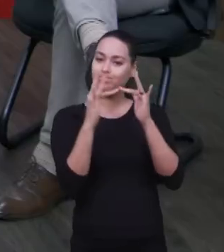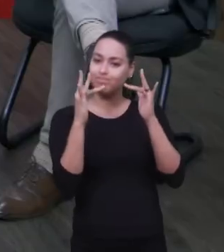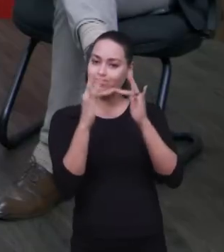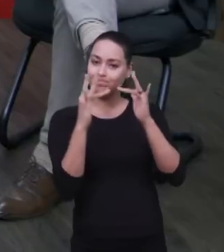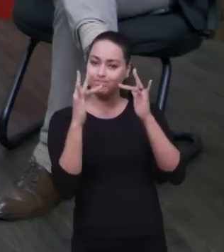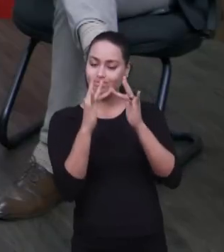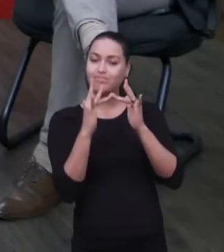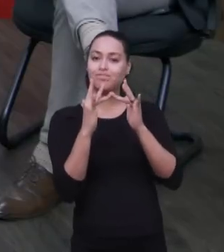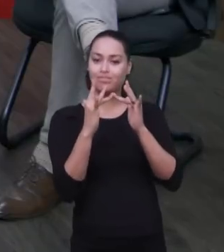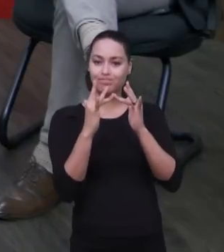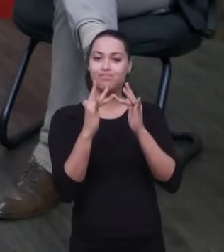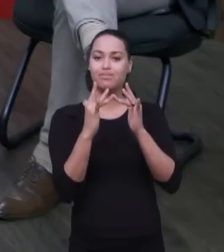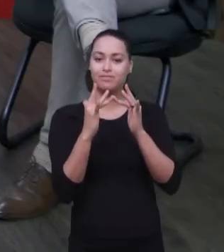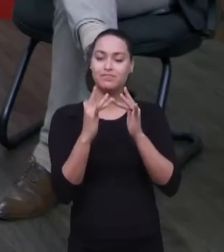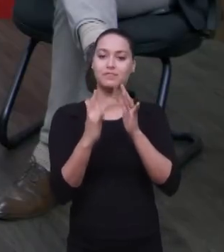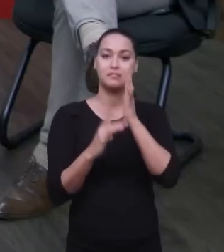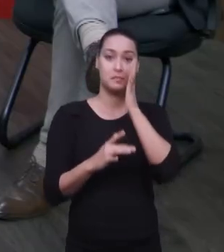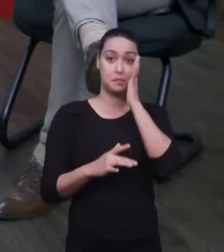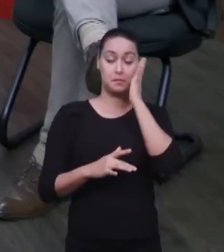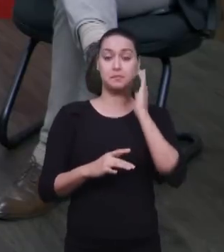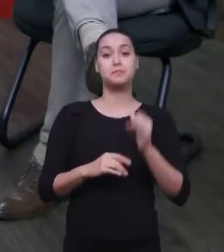Há